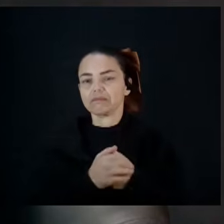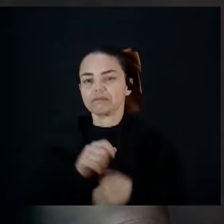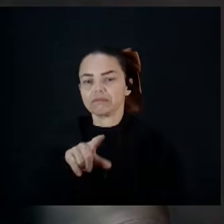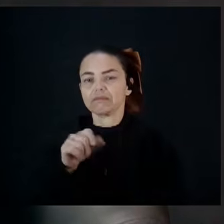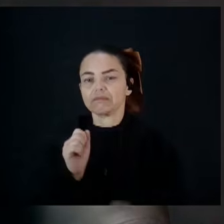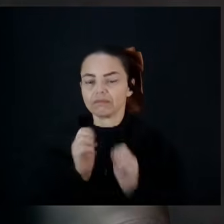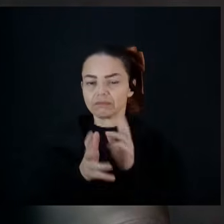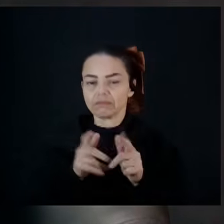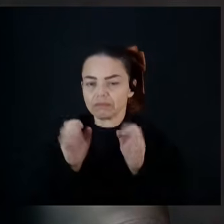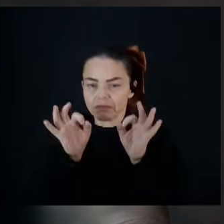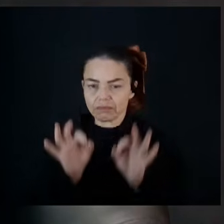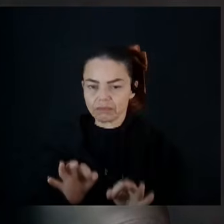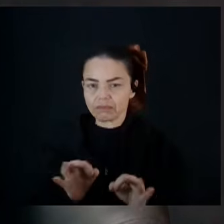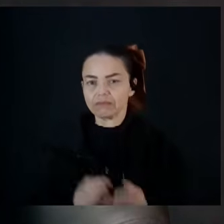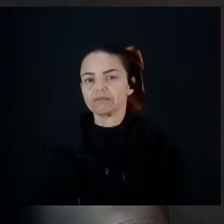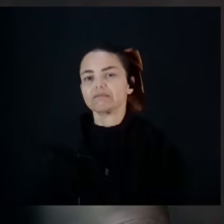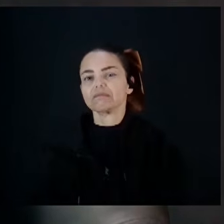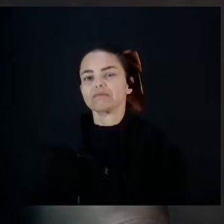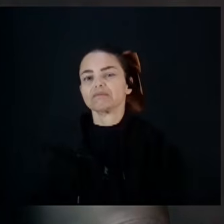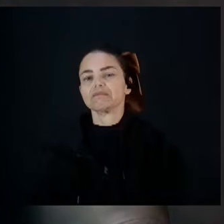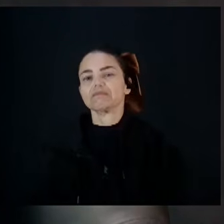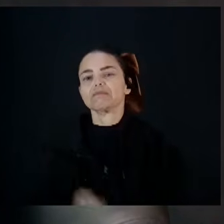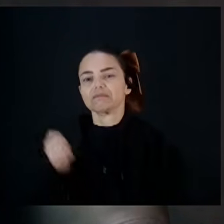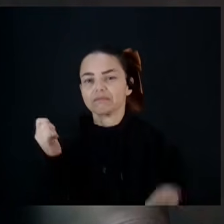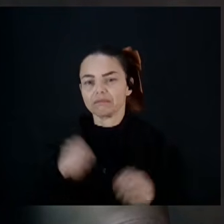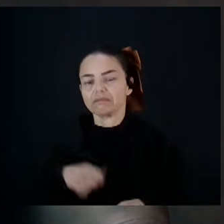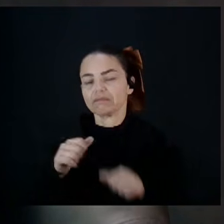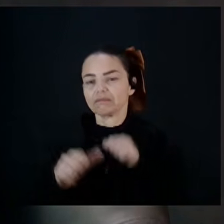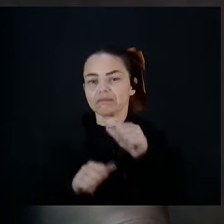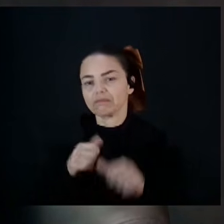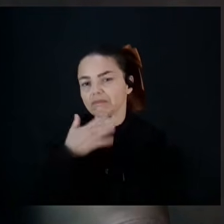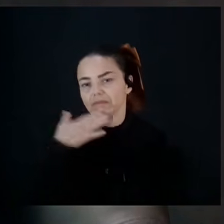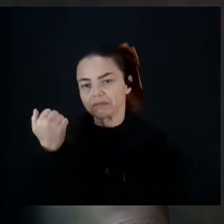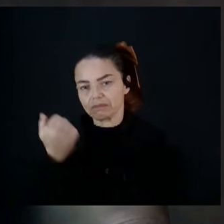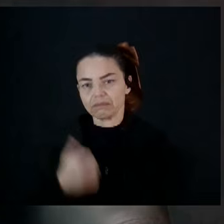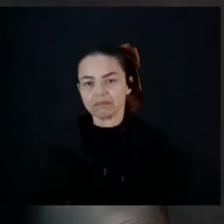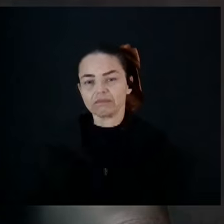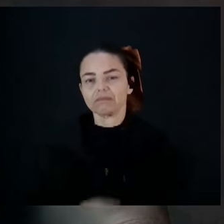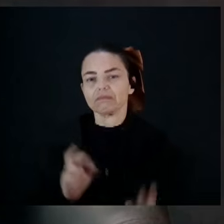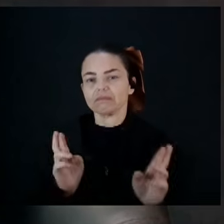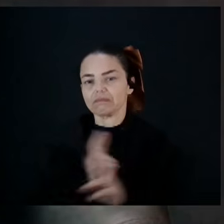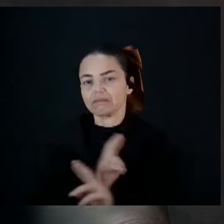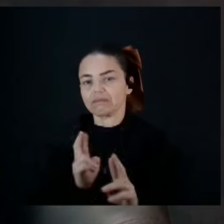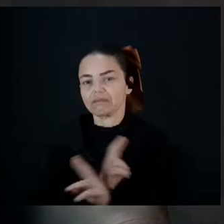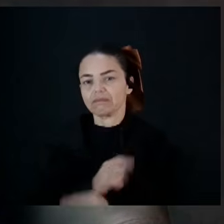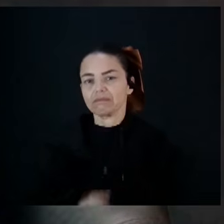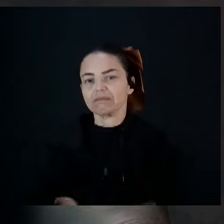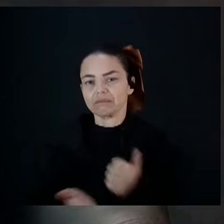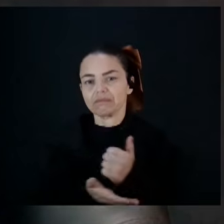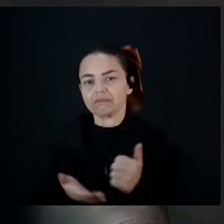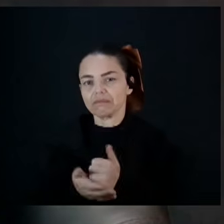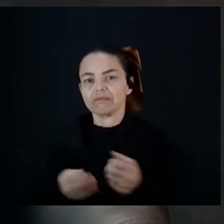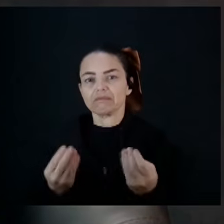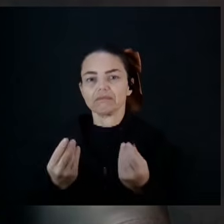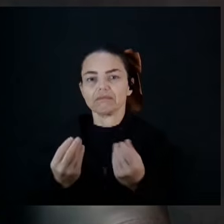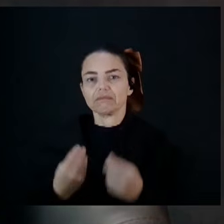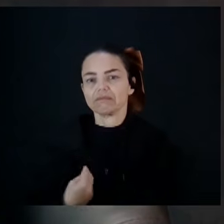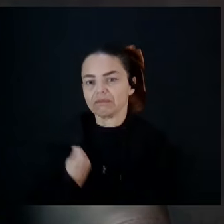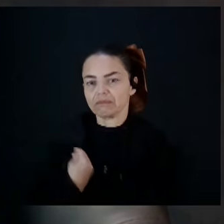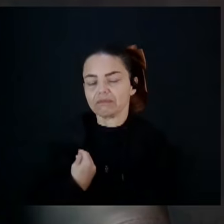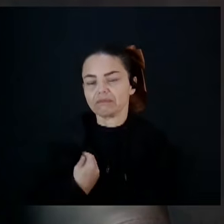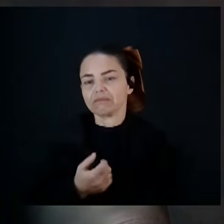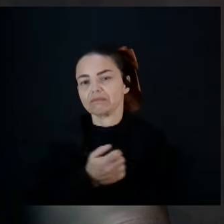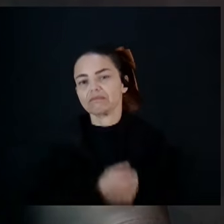certas, que a gente pode melhorar cada vez mais os nossos relacionamentos, que é a nossa base da qualidade de vida, do bem-estar. Nós